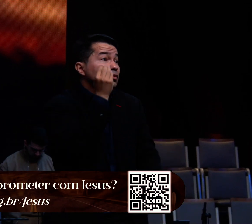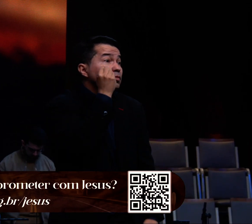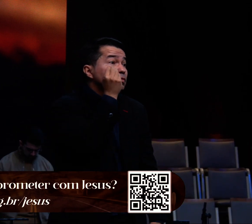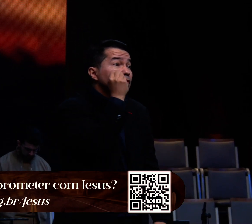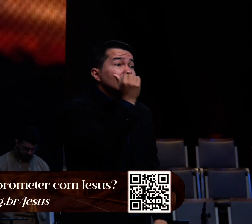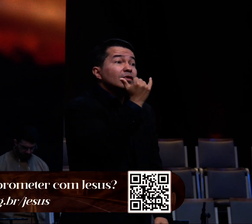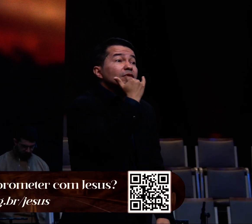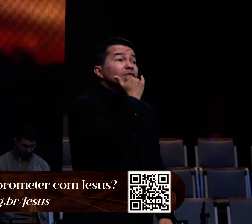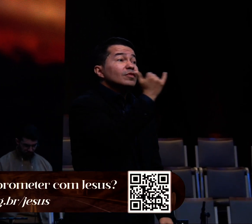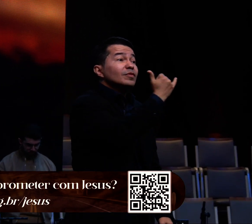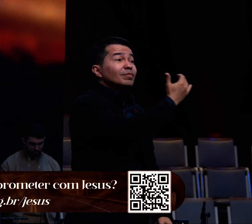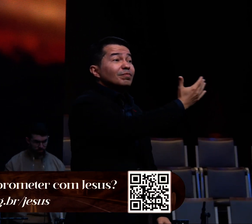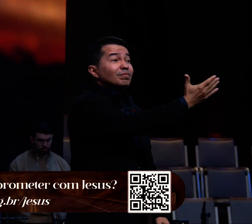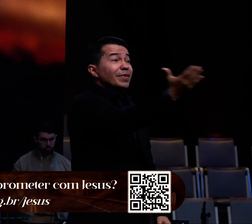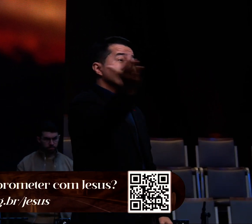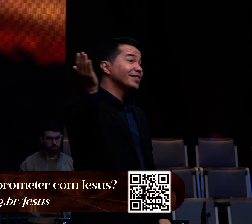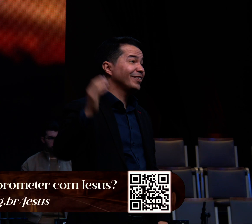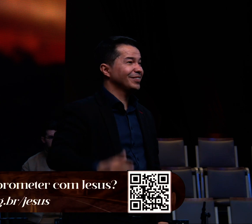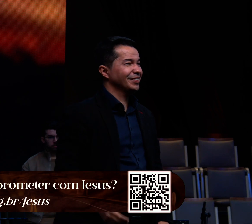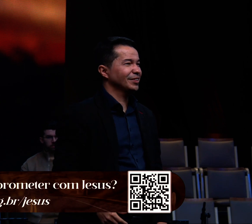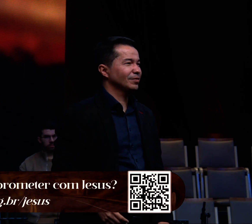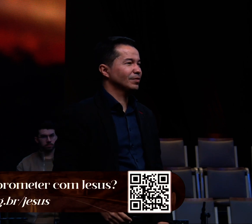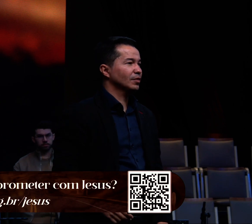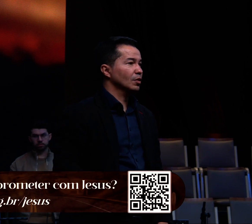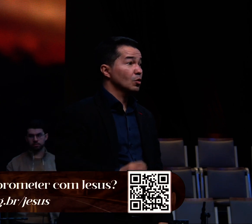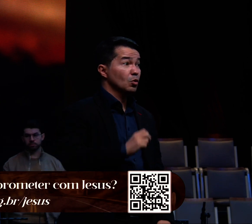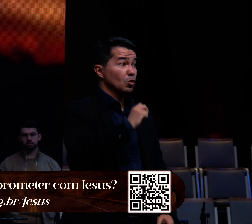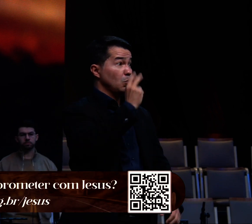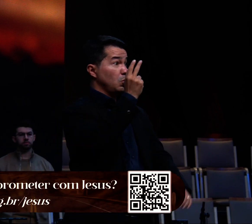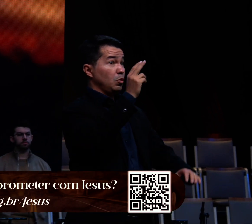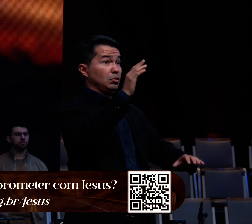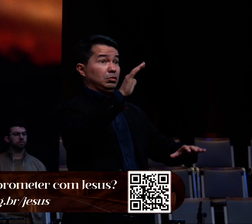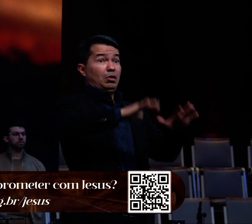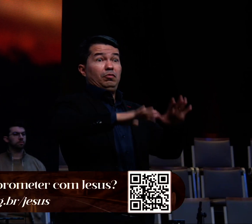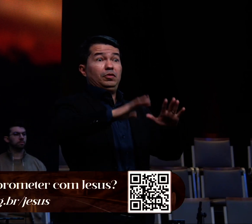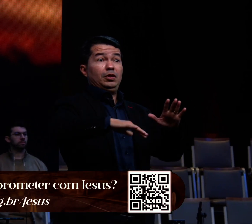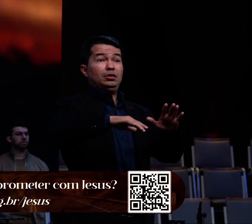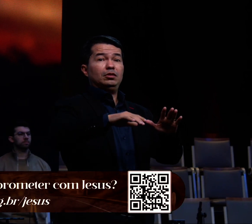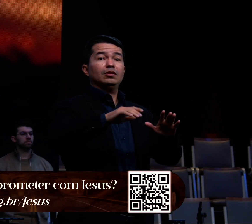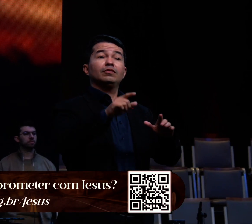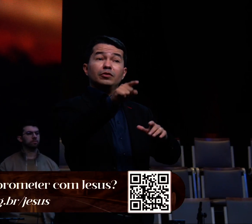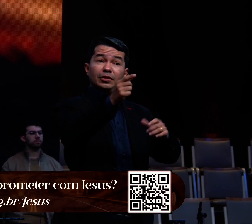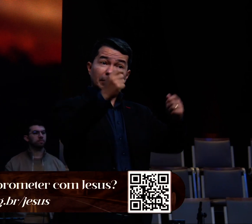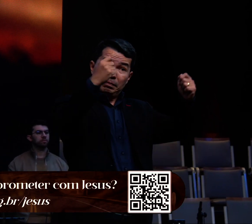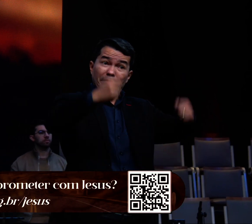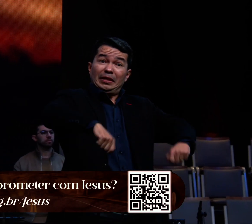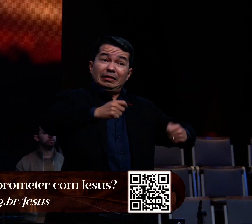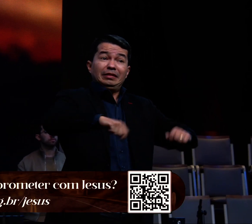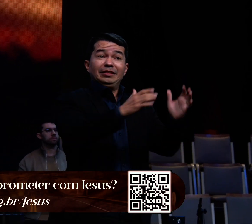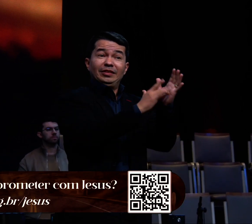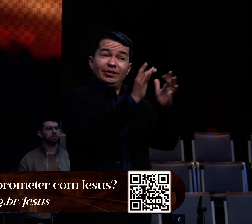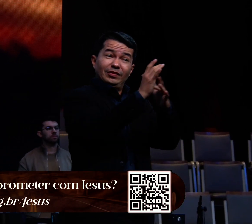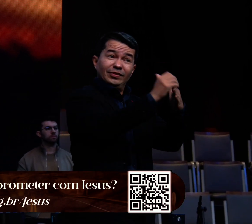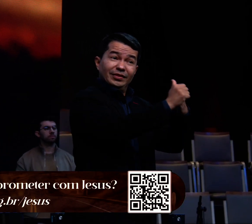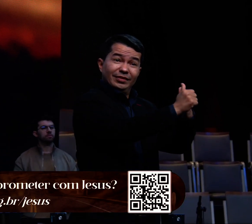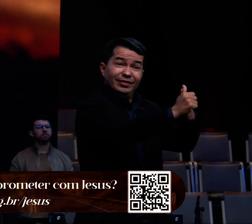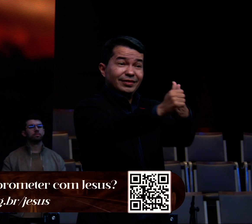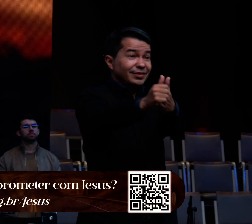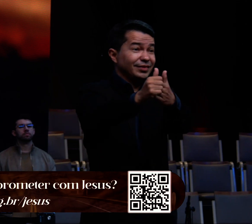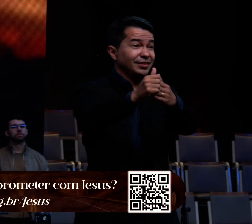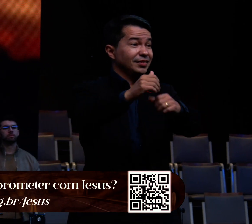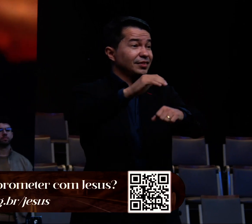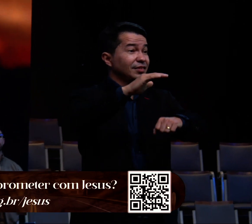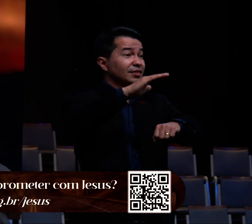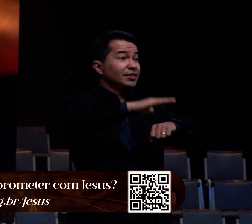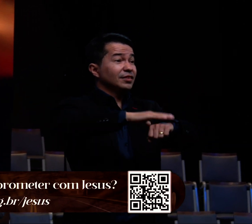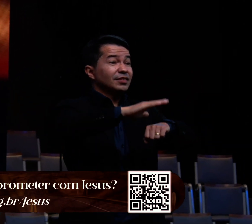vezes quer experimentar desse perdão que o Senhor quer nos dar, Ou às vezes, você precisa que